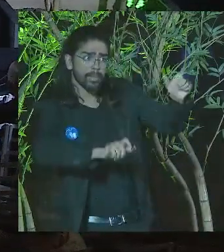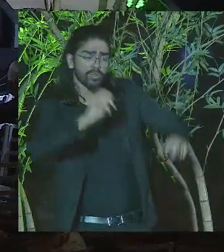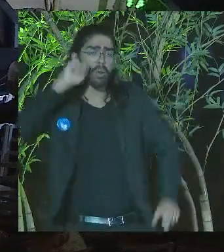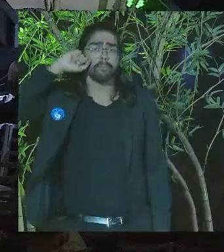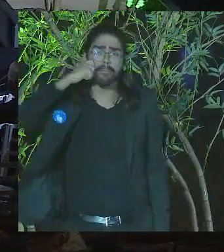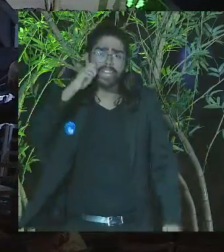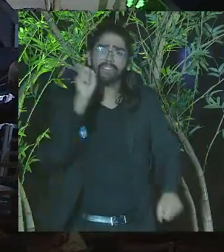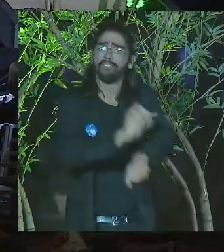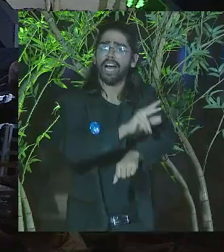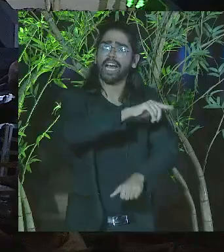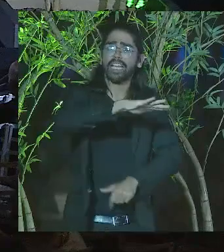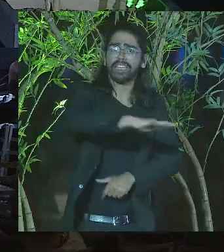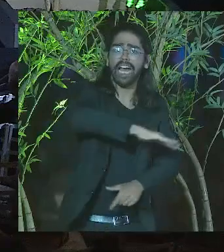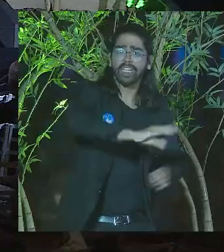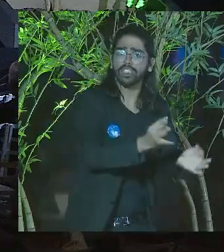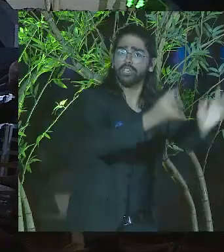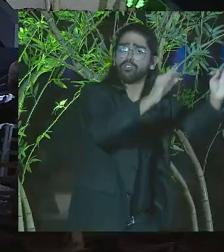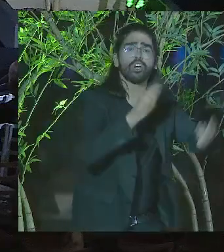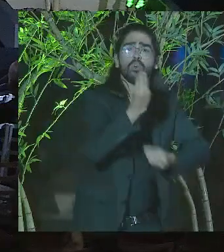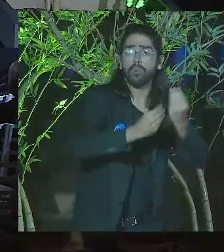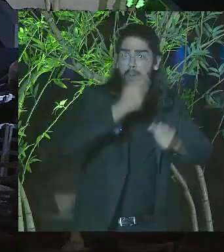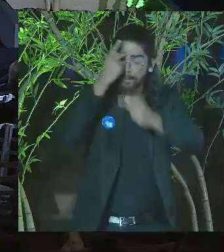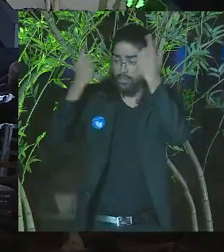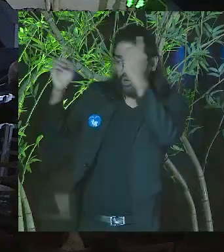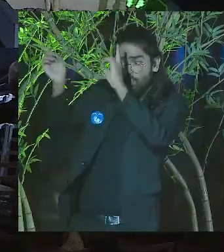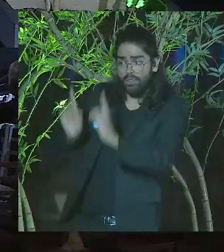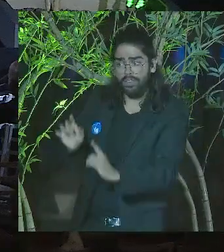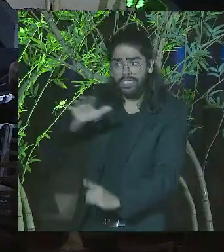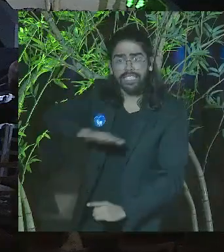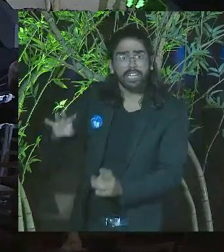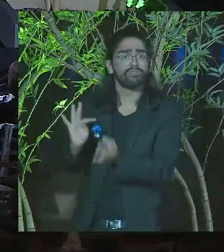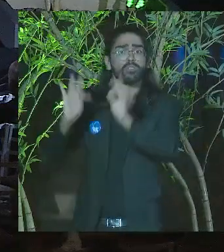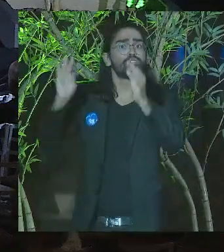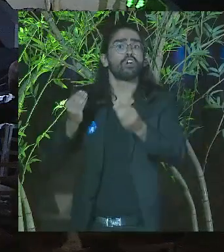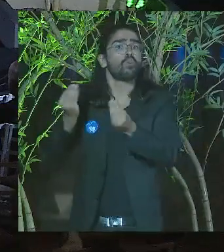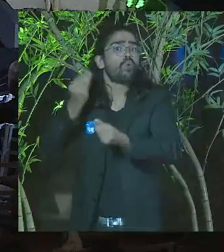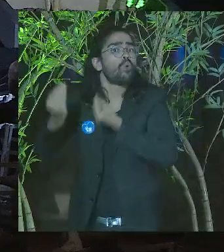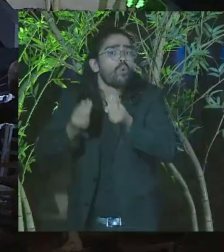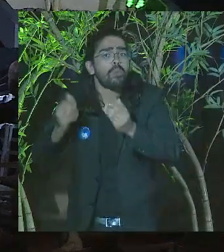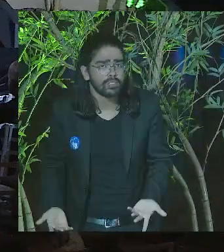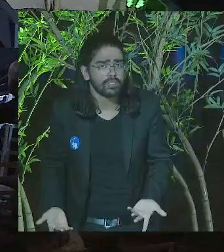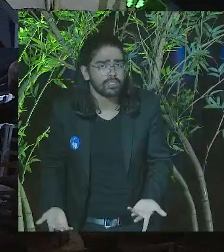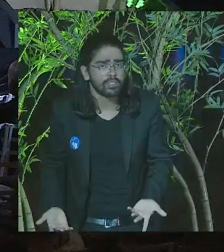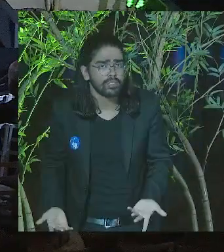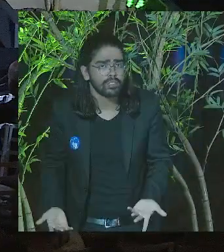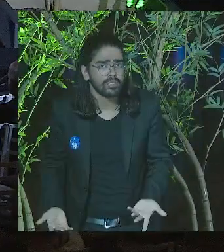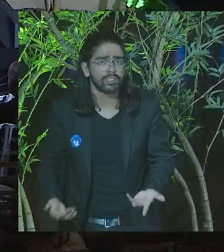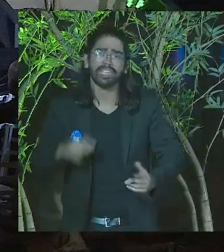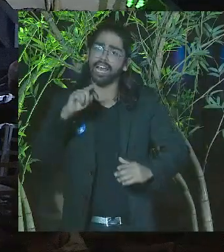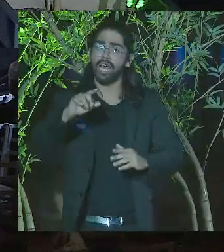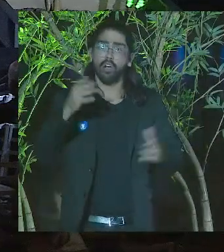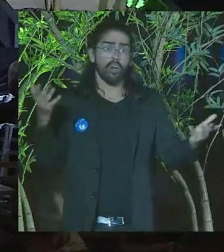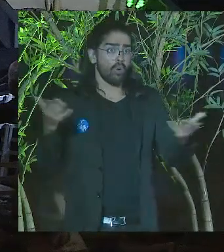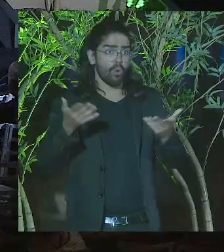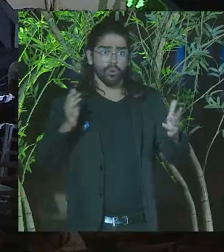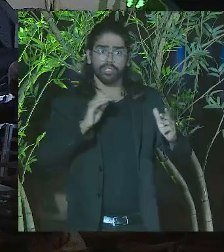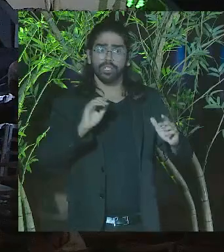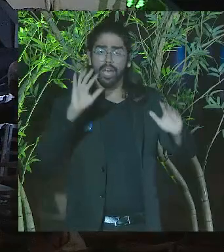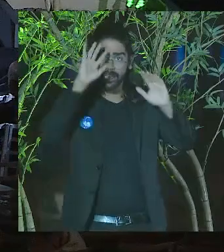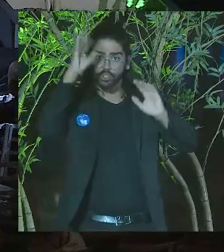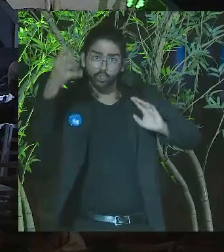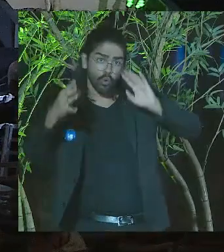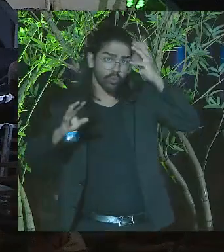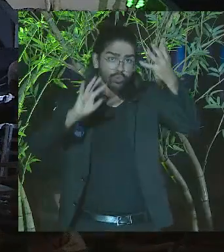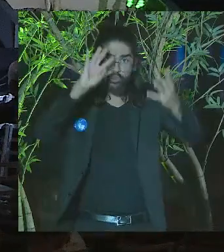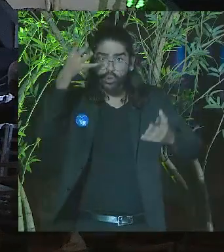na tecnologia, para ter mais pessoas com deficiência. A maior grande parte das soluções tecnológicas que a gente tem foram criadas por ou